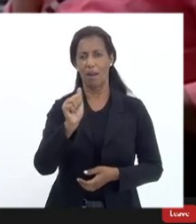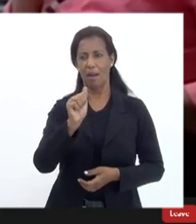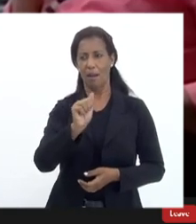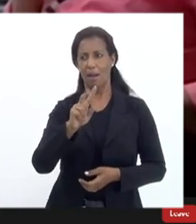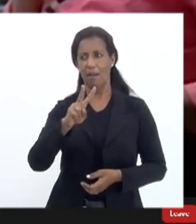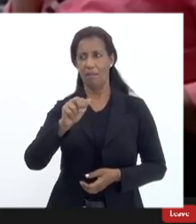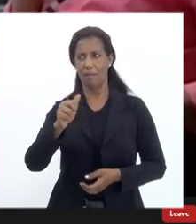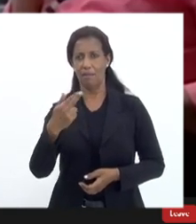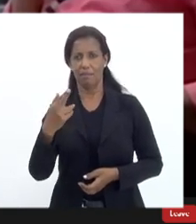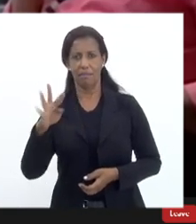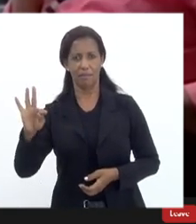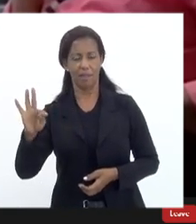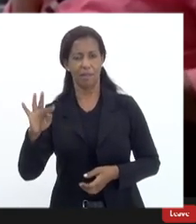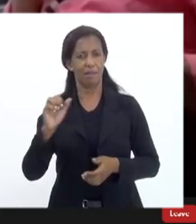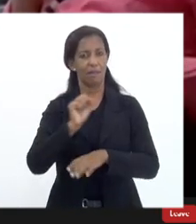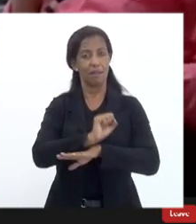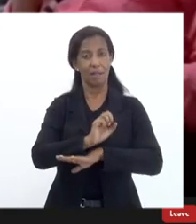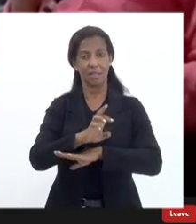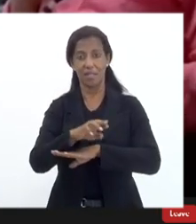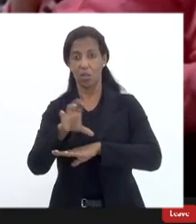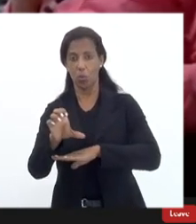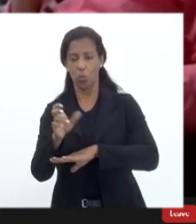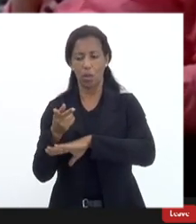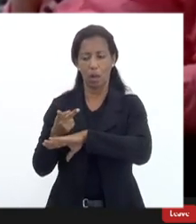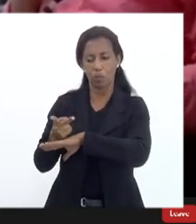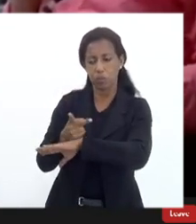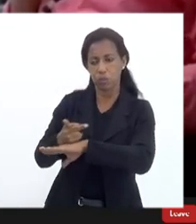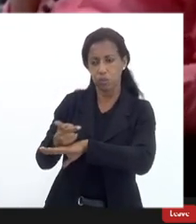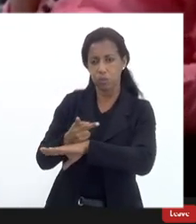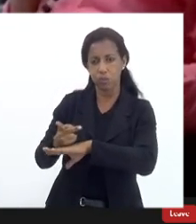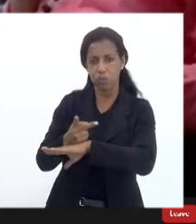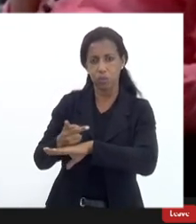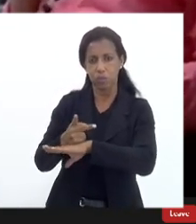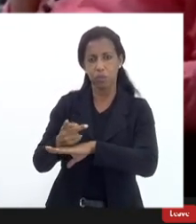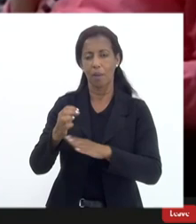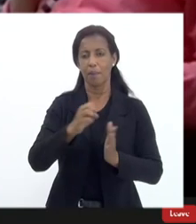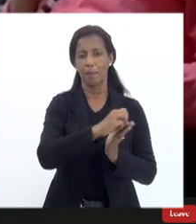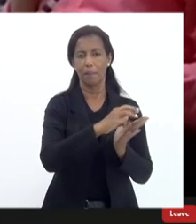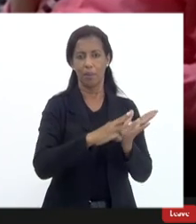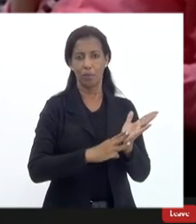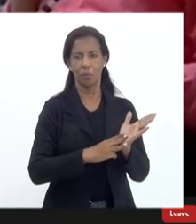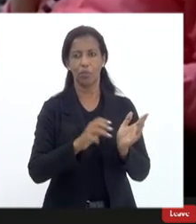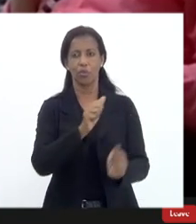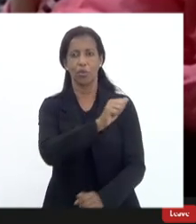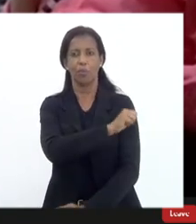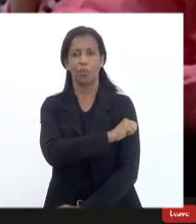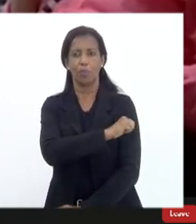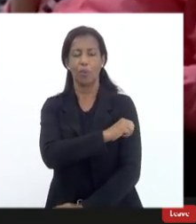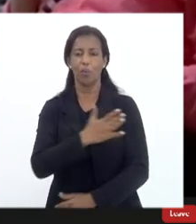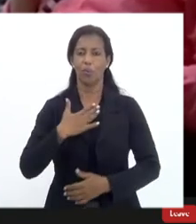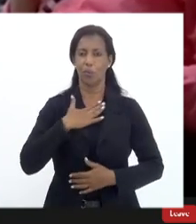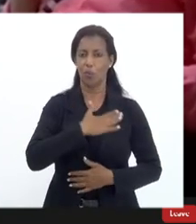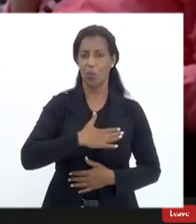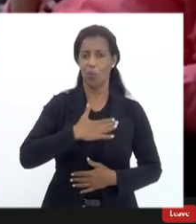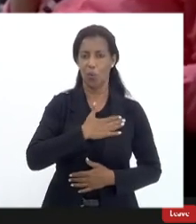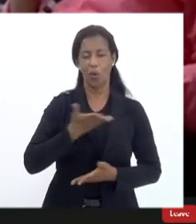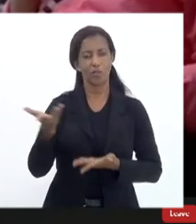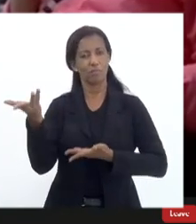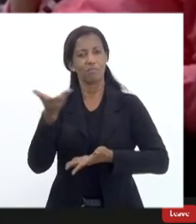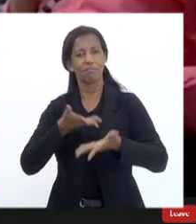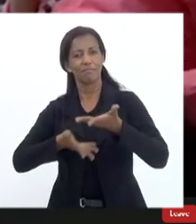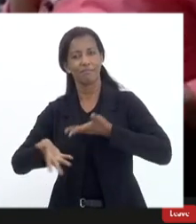dizer, a Seduc, ela busca na tecnologia, o aluno gosta, que ele